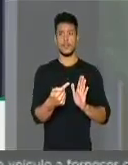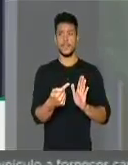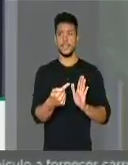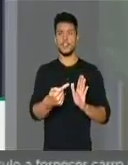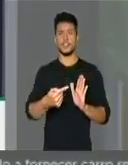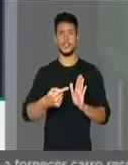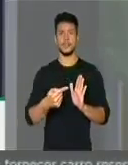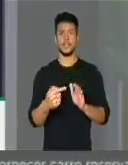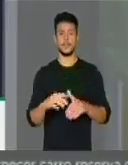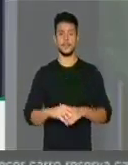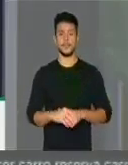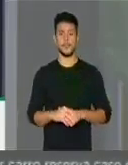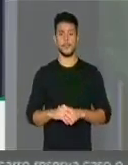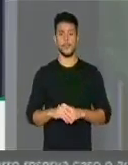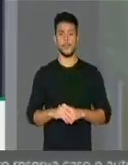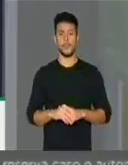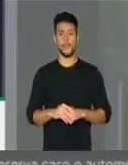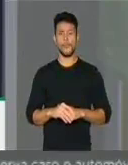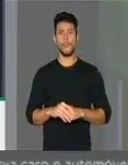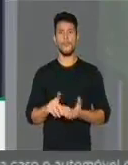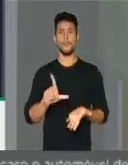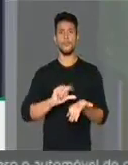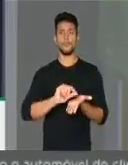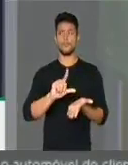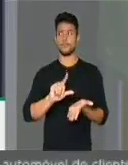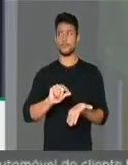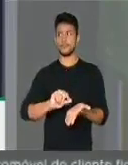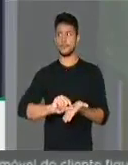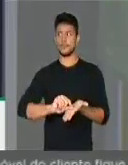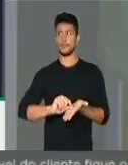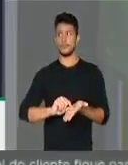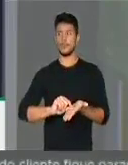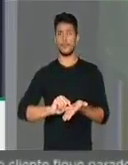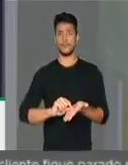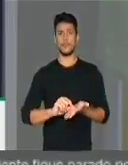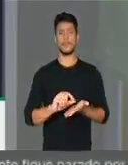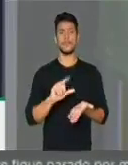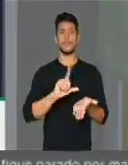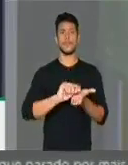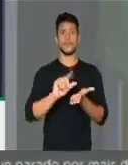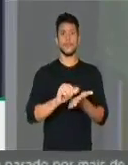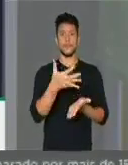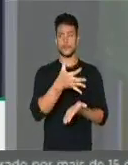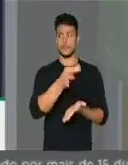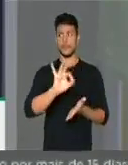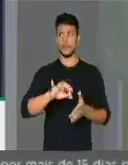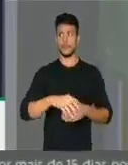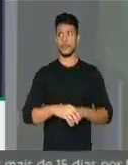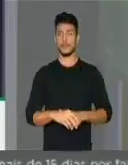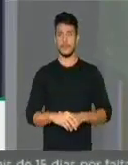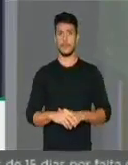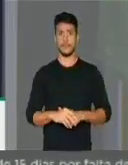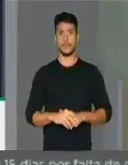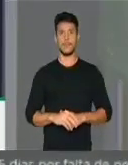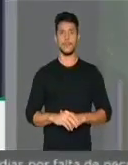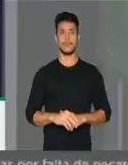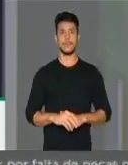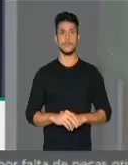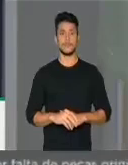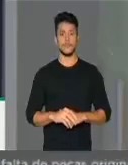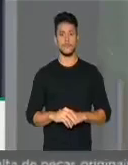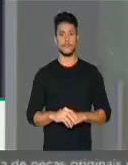Desse ao artigo 15º do projeto de lei a seguinte redação. Artigo